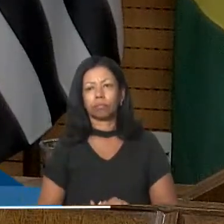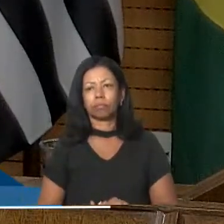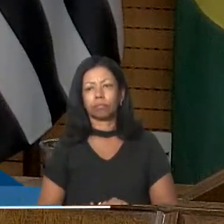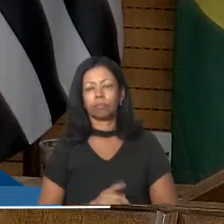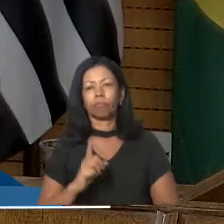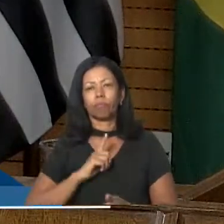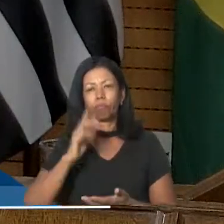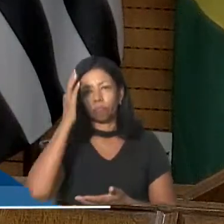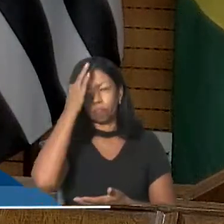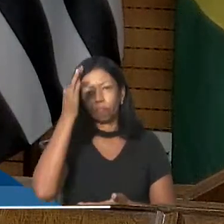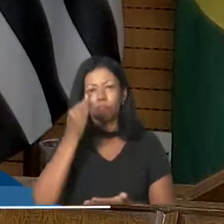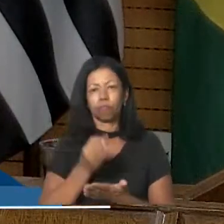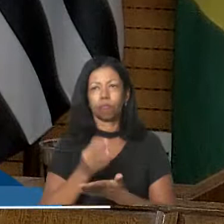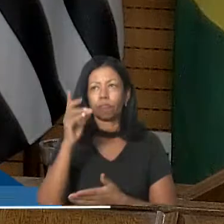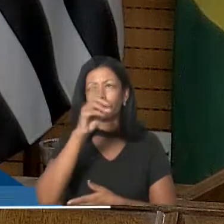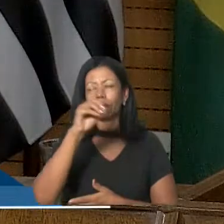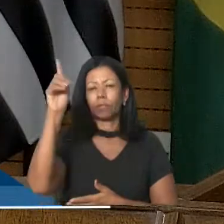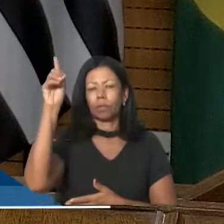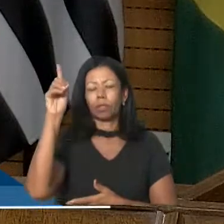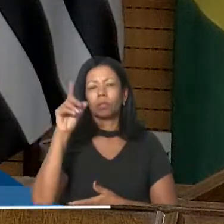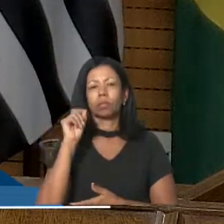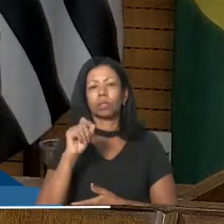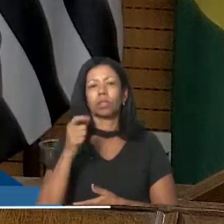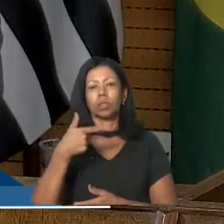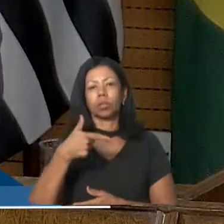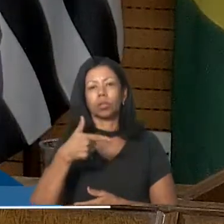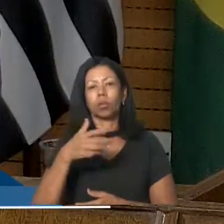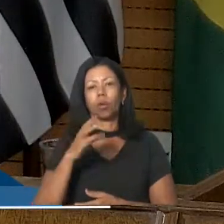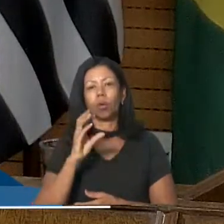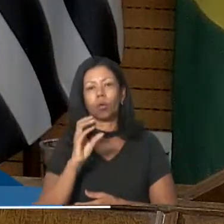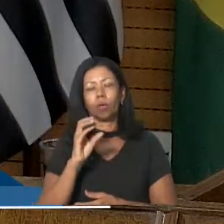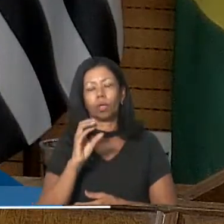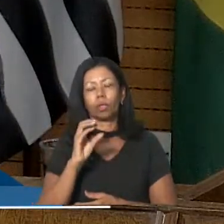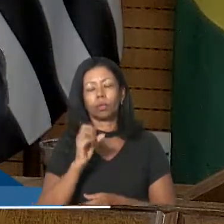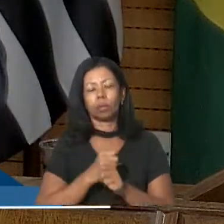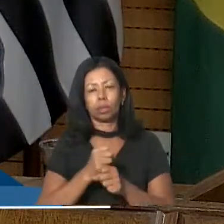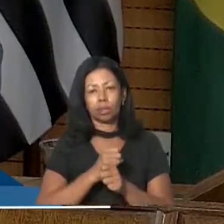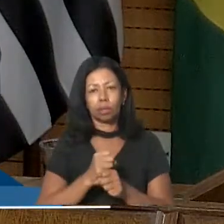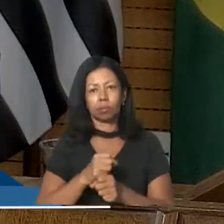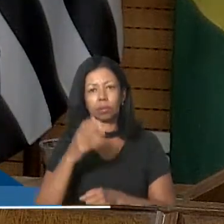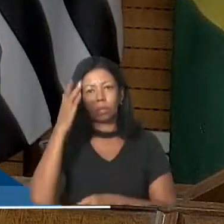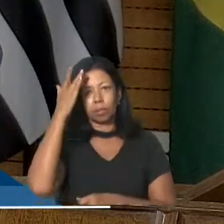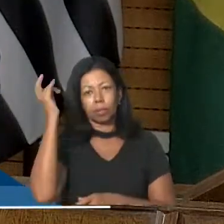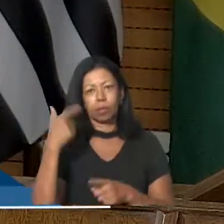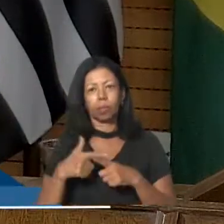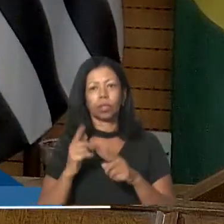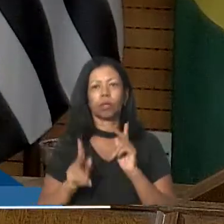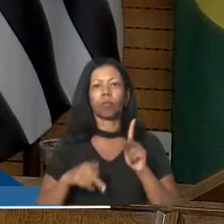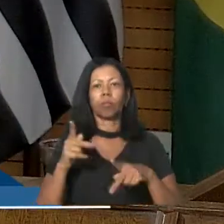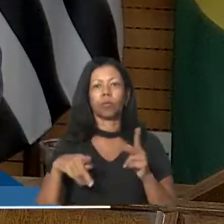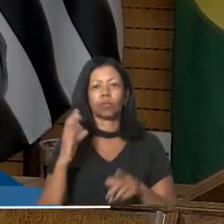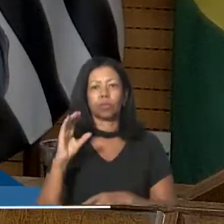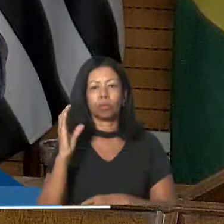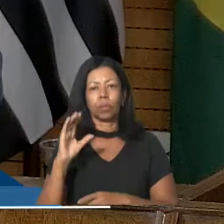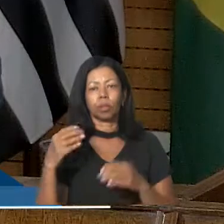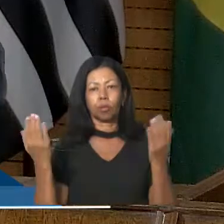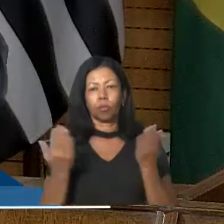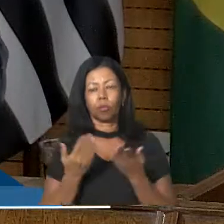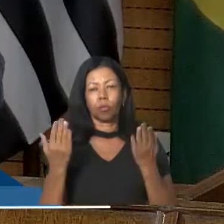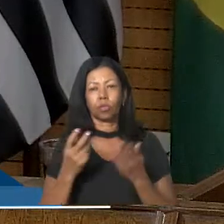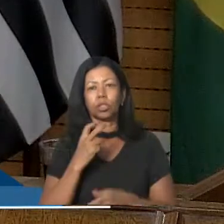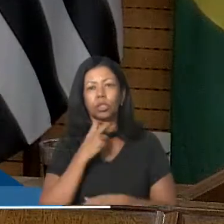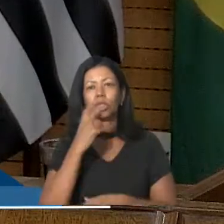muita fé em Deus que 2 anos é amanhã, porque a população de Cubatão hoje, ela grita